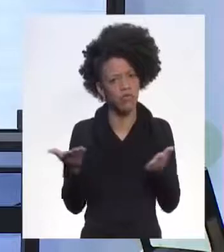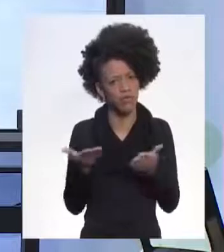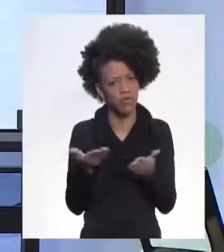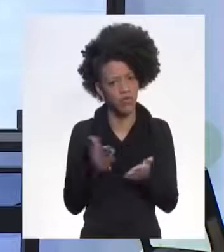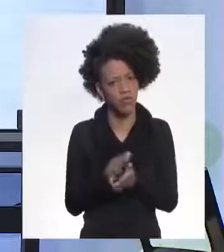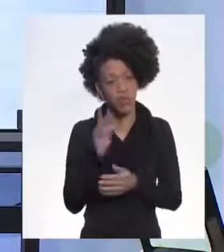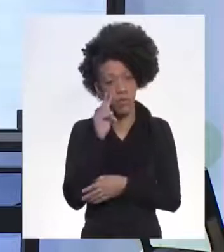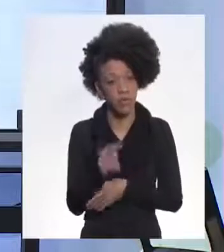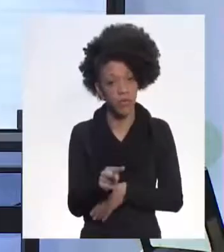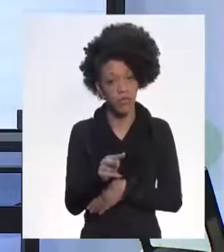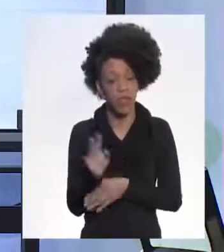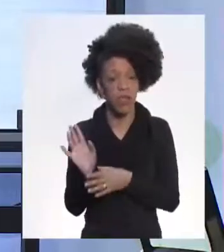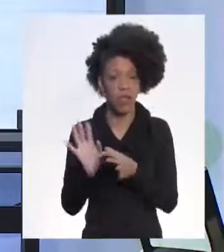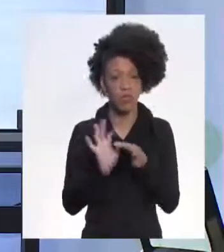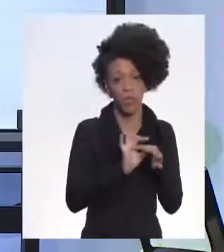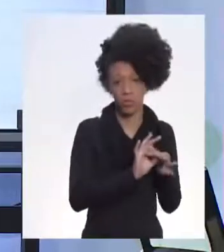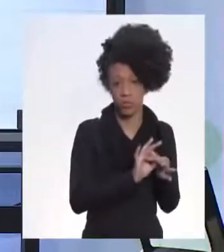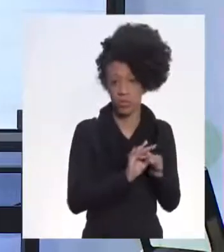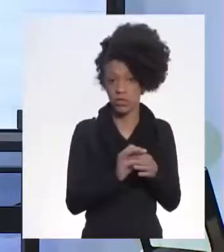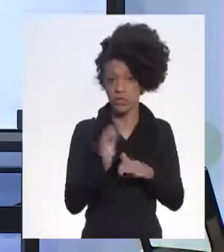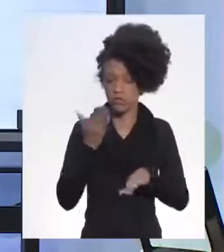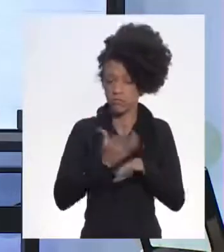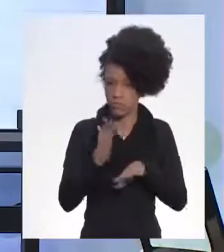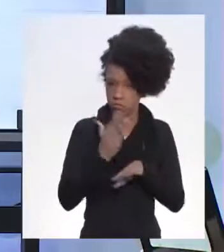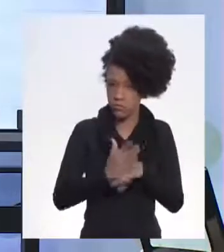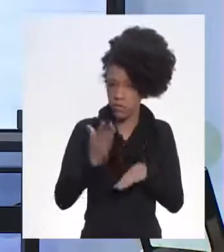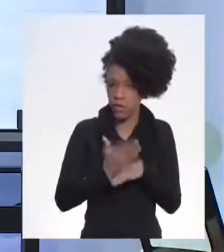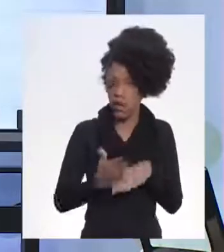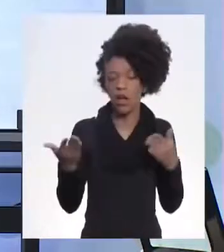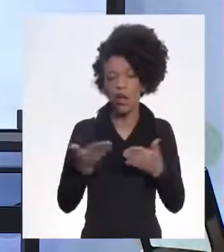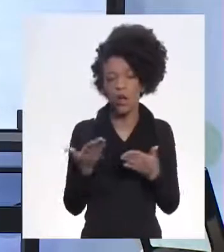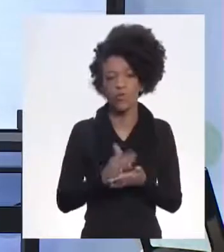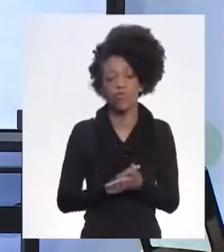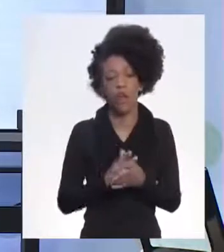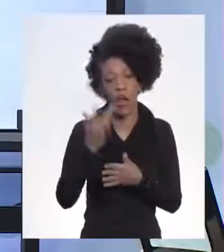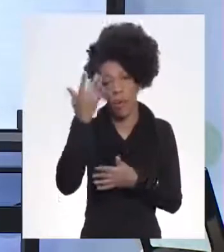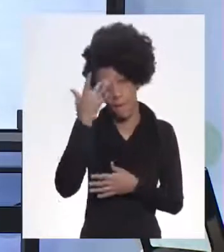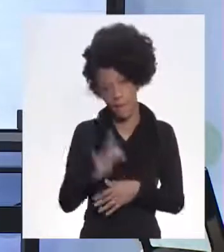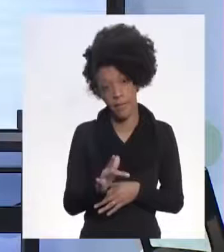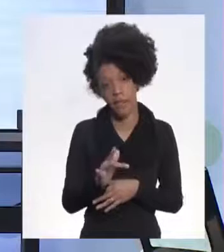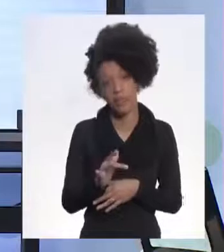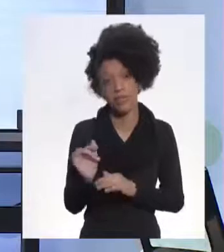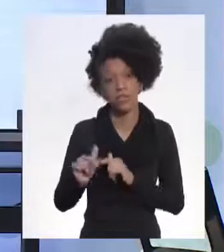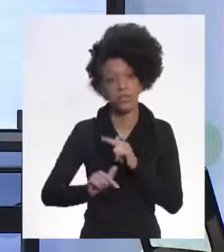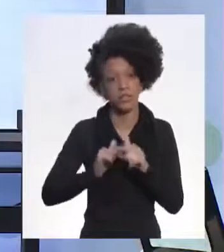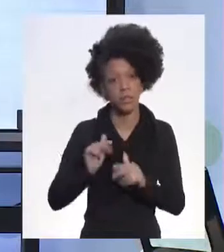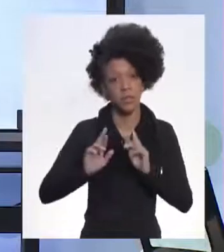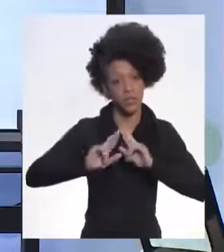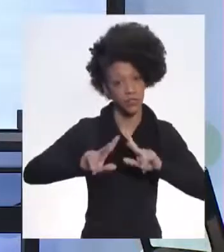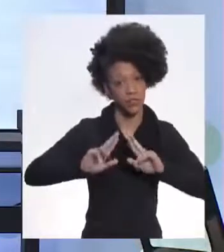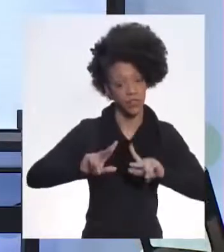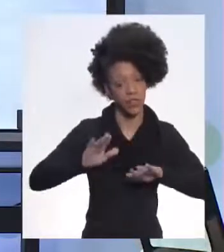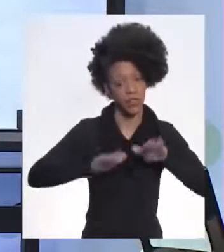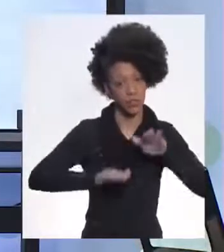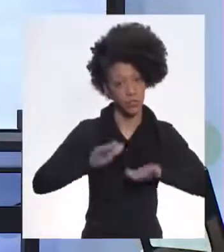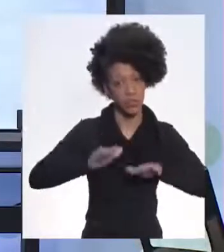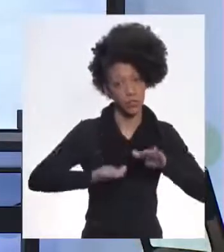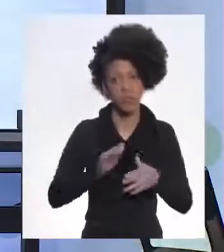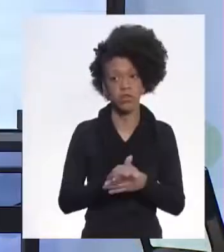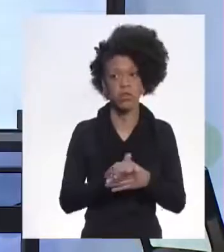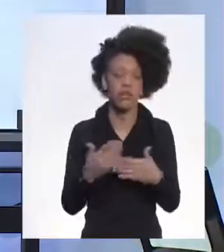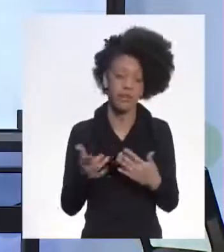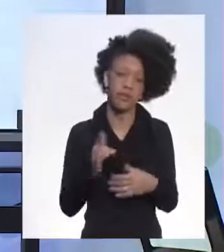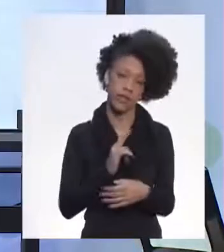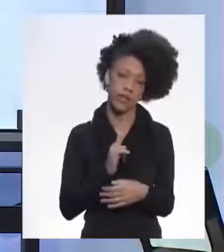ver essa relação, nós vamos trabalhar um pouquinho na aula de hoje. Amanhã vai ser trabalhado a inversamente proporcional, que existe